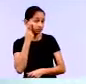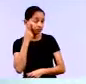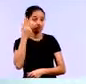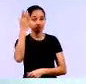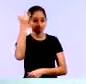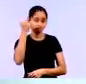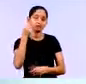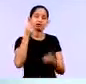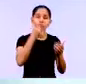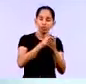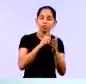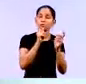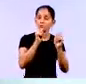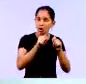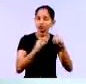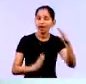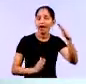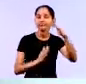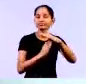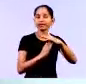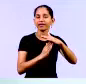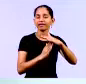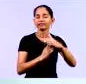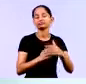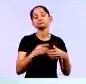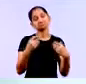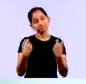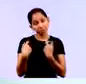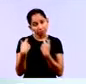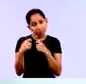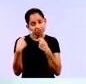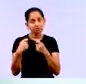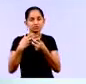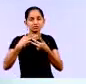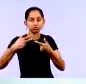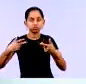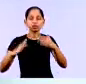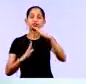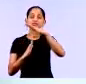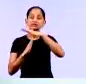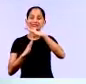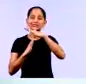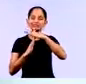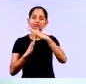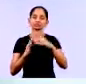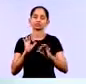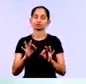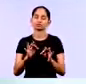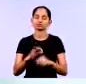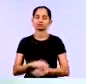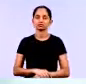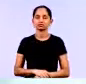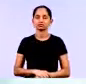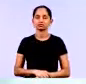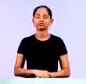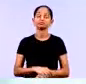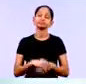dizer a quantidade que eu vou necessitar para um determinado período. Ora,